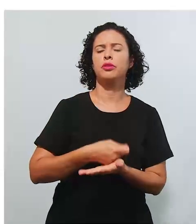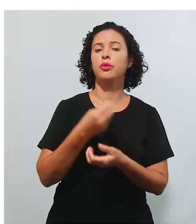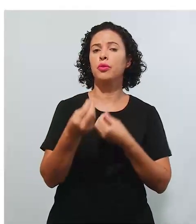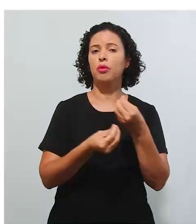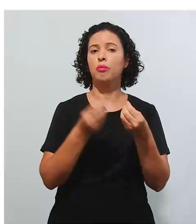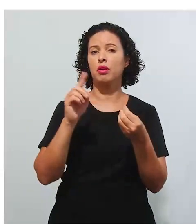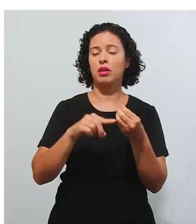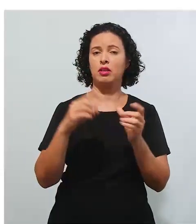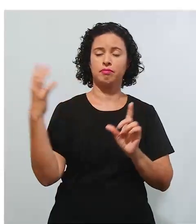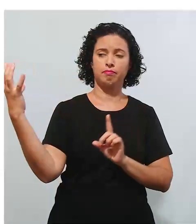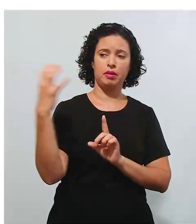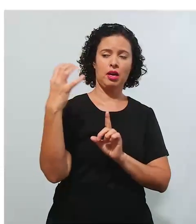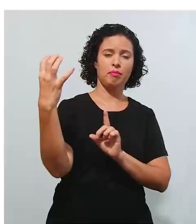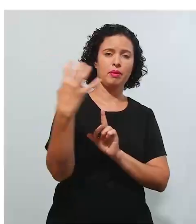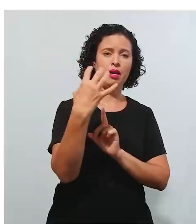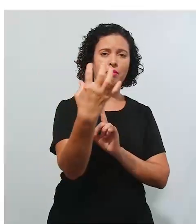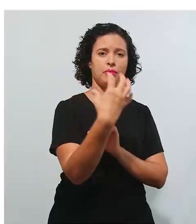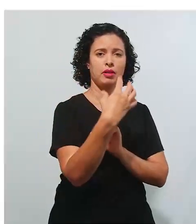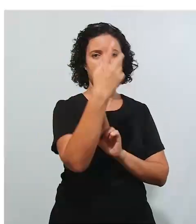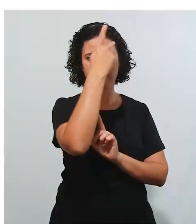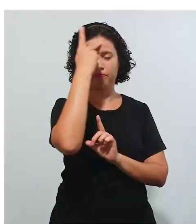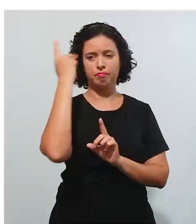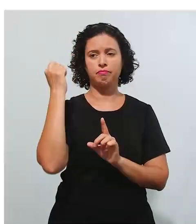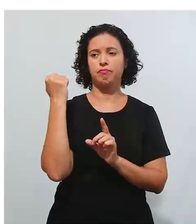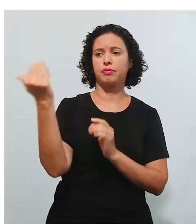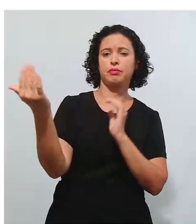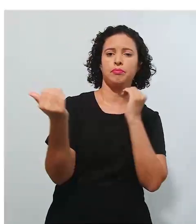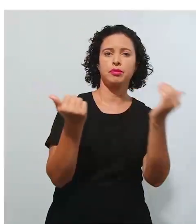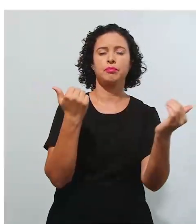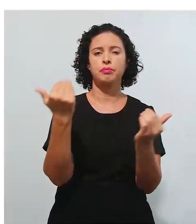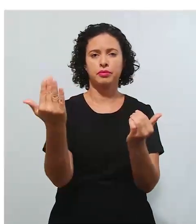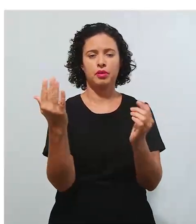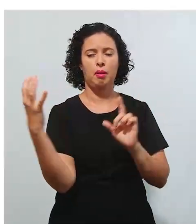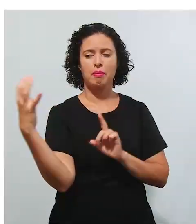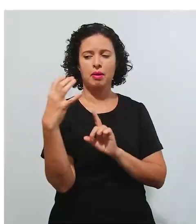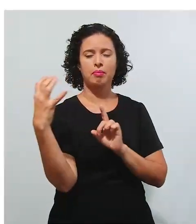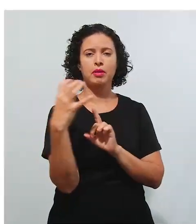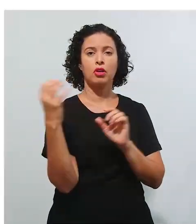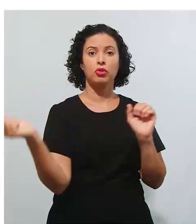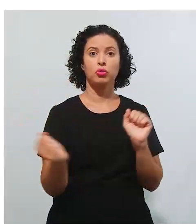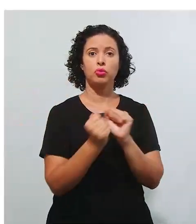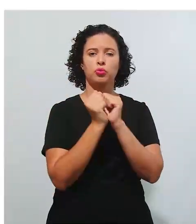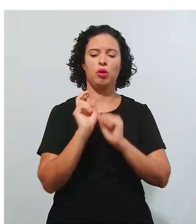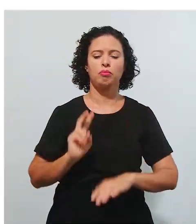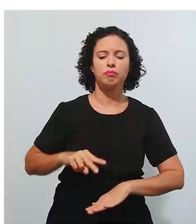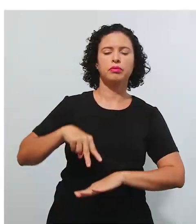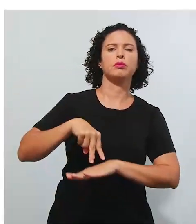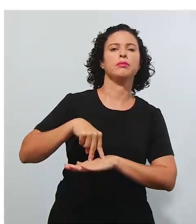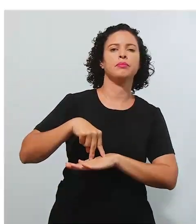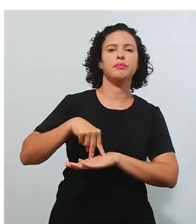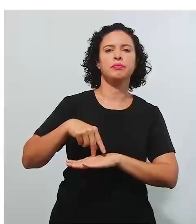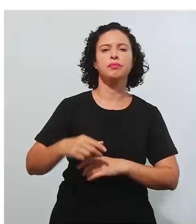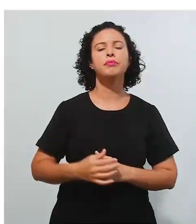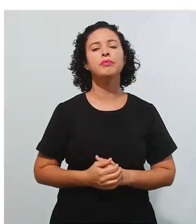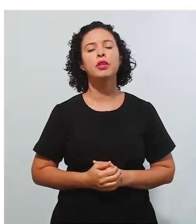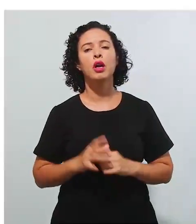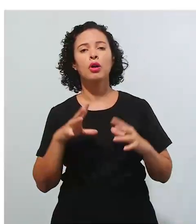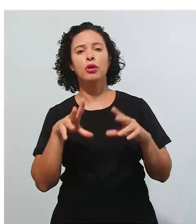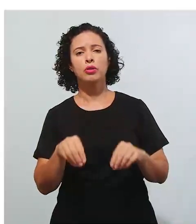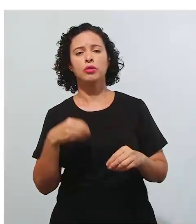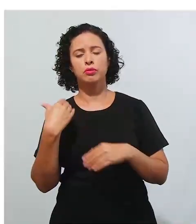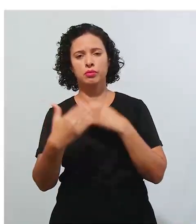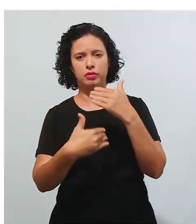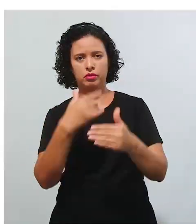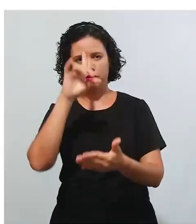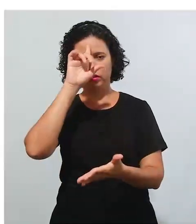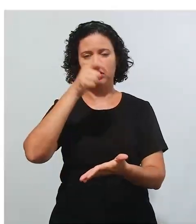de pressões externas. Atores externos participam, junto ao protagonista, de todo o